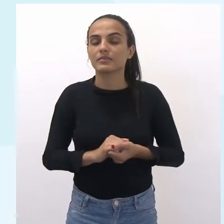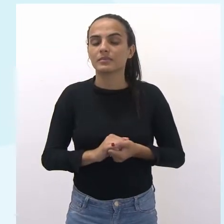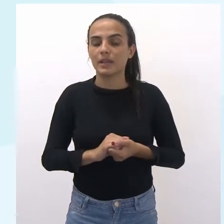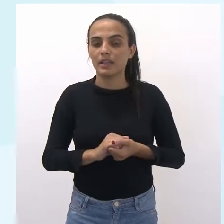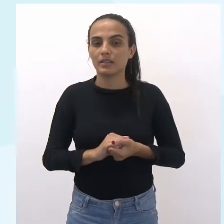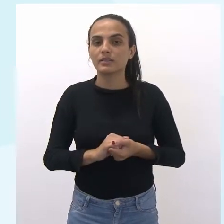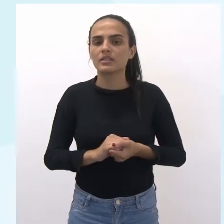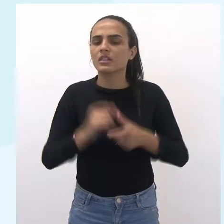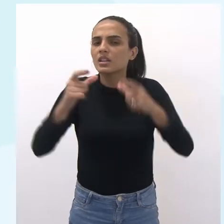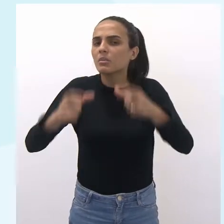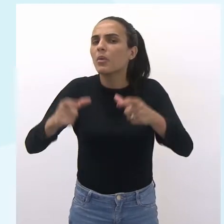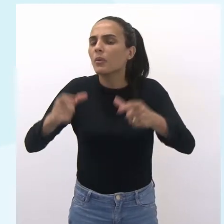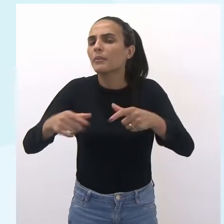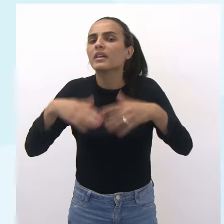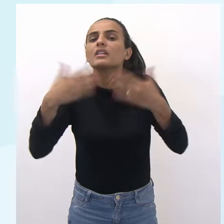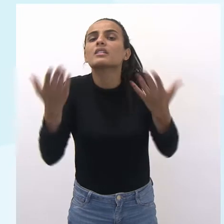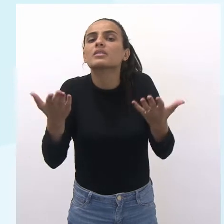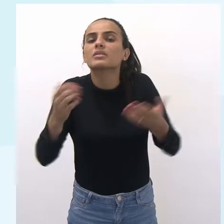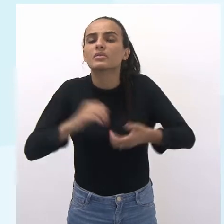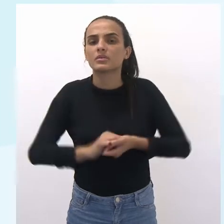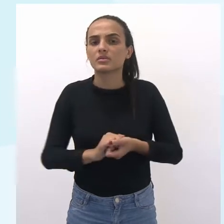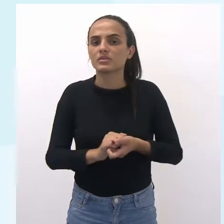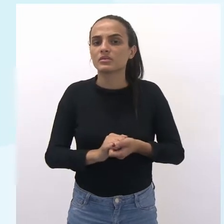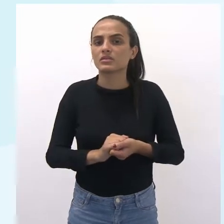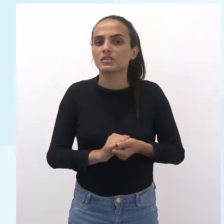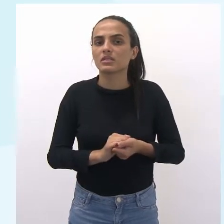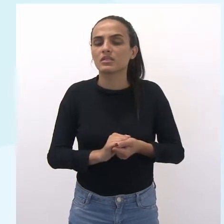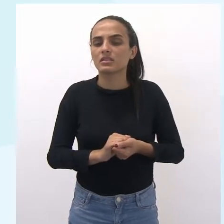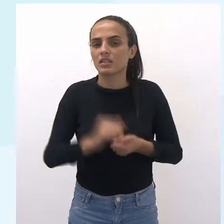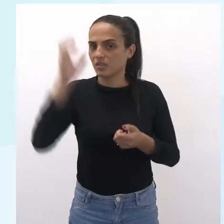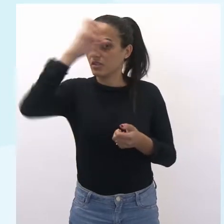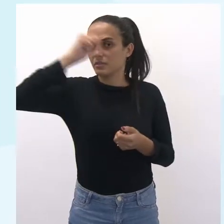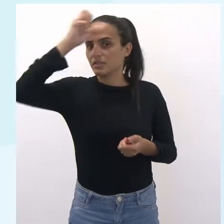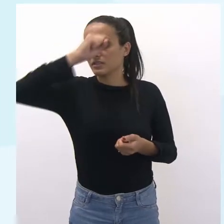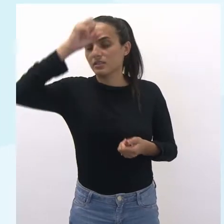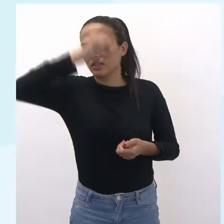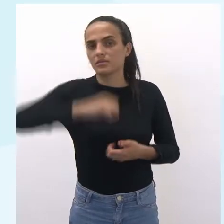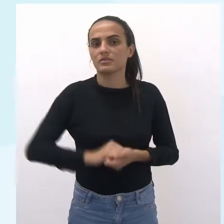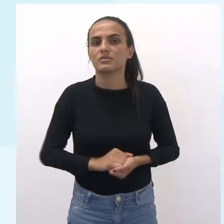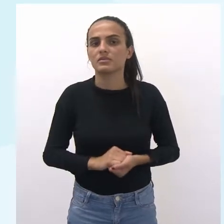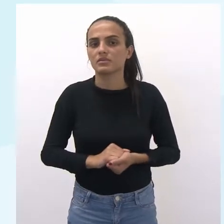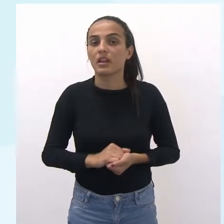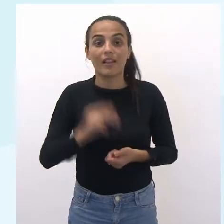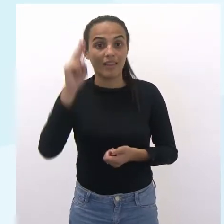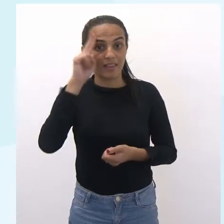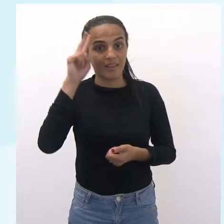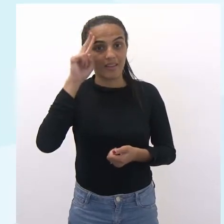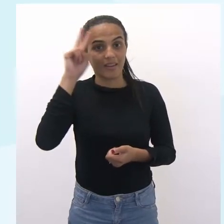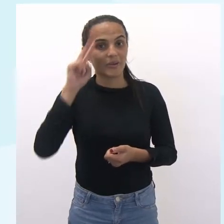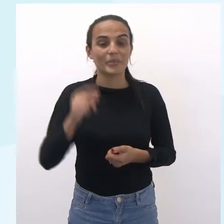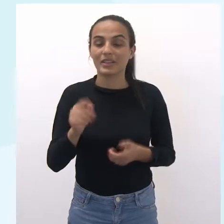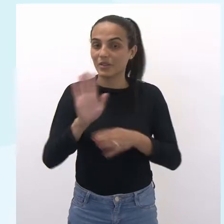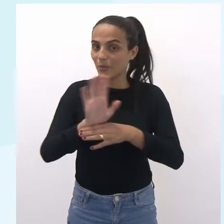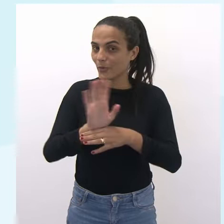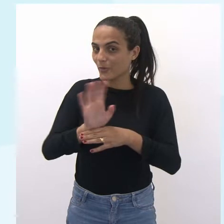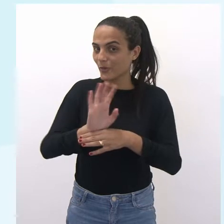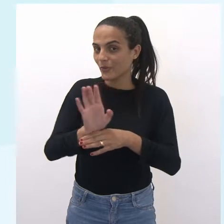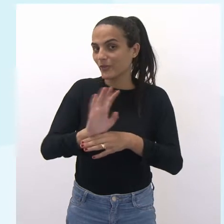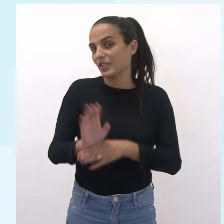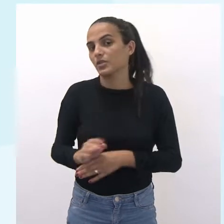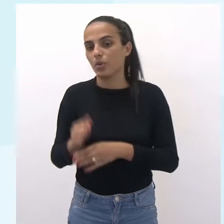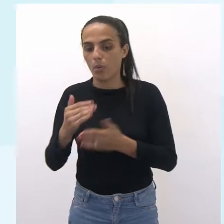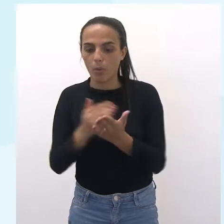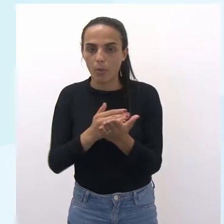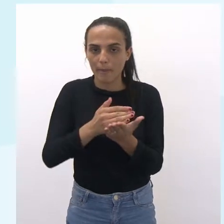em que momento ele está inserido naquela situação de aprendizagem. Lembre-se que o vídeo não é começo, meio e